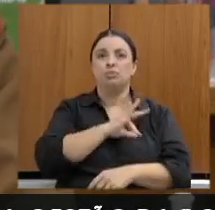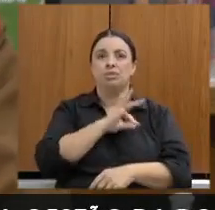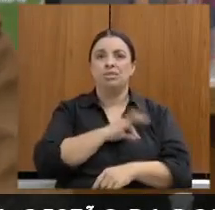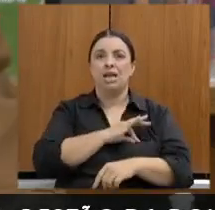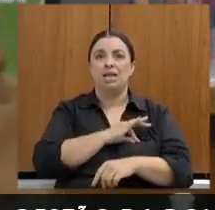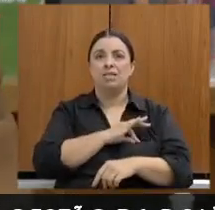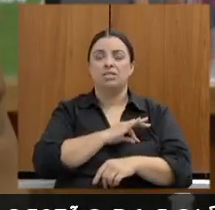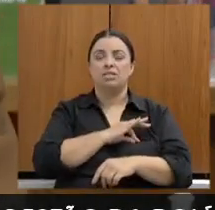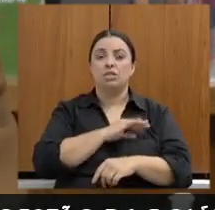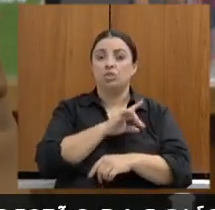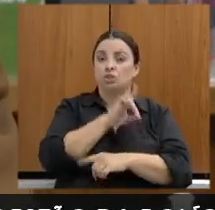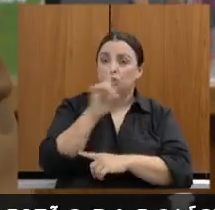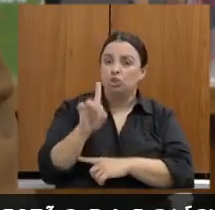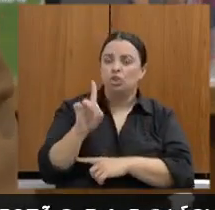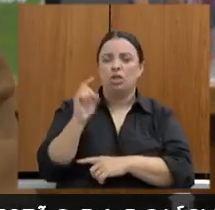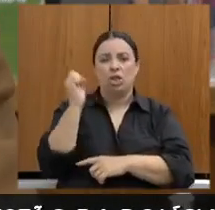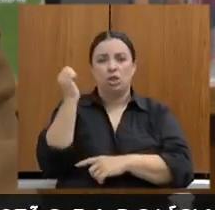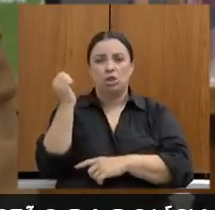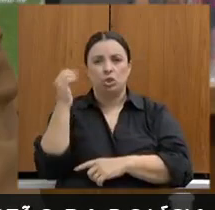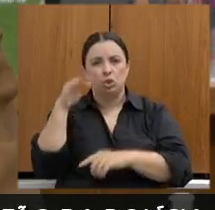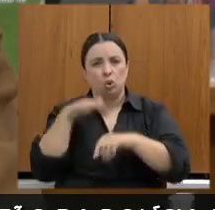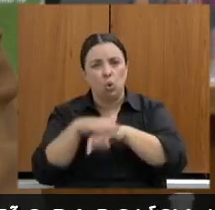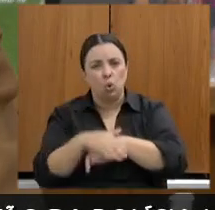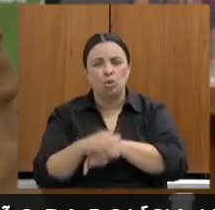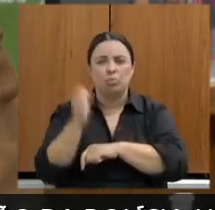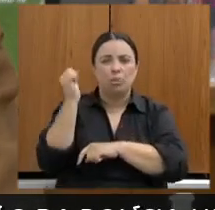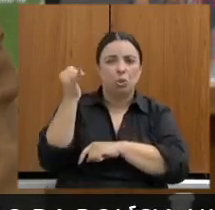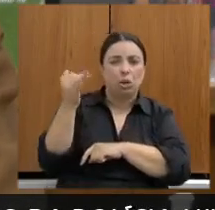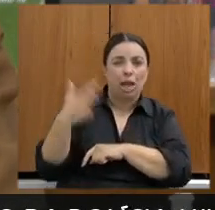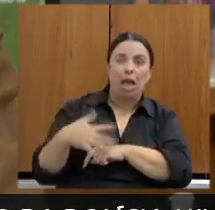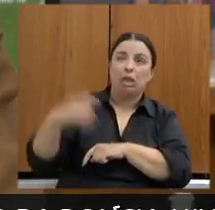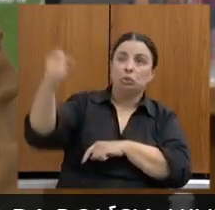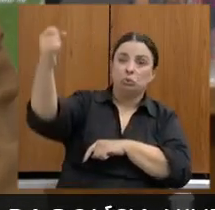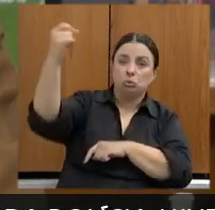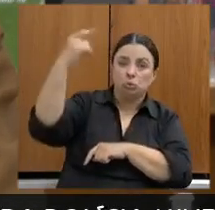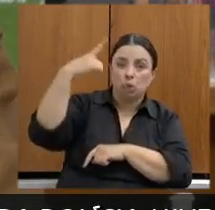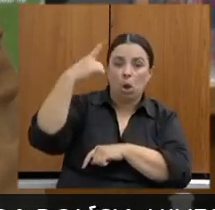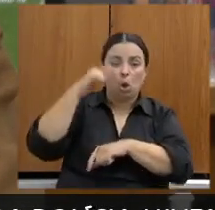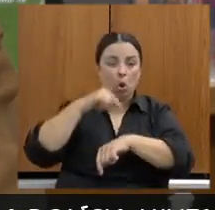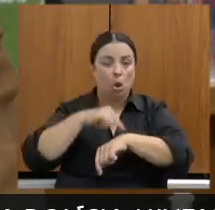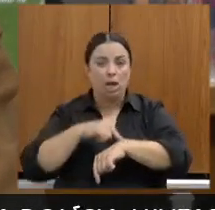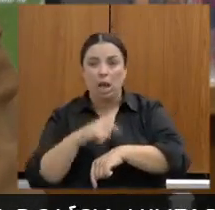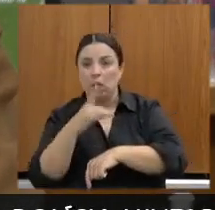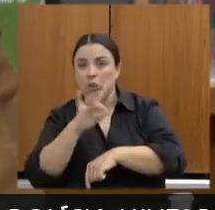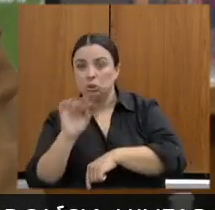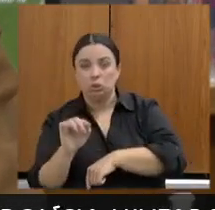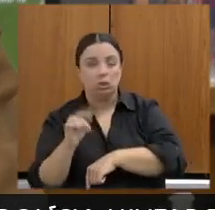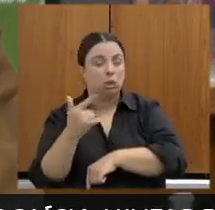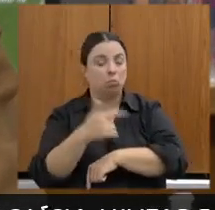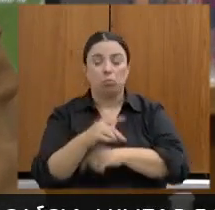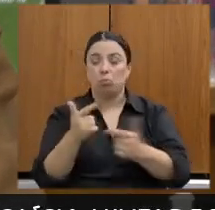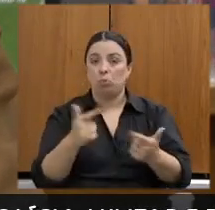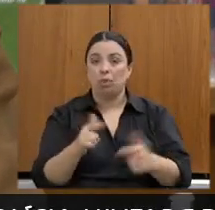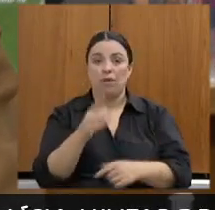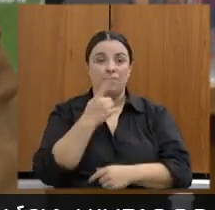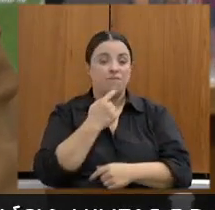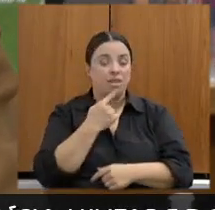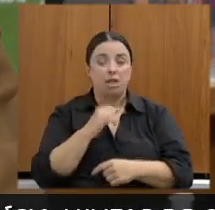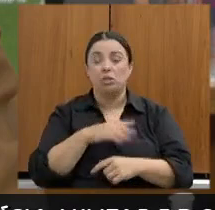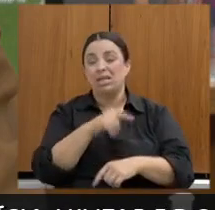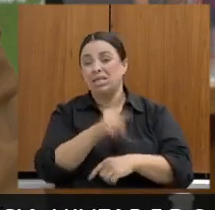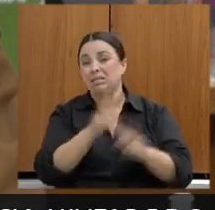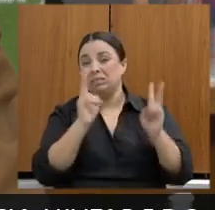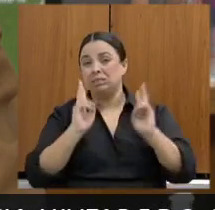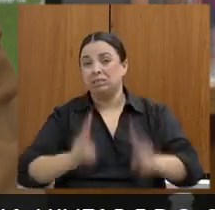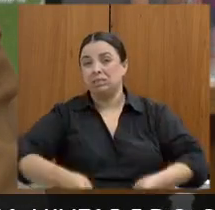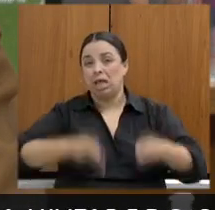atua é nas madrugadas é no sol quente não tem dia não tem horário tem feriado mas essa troca que tem